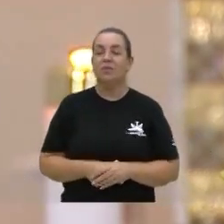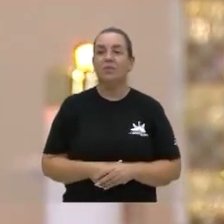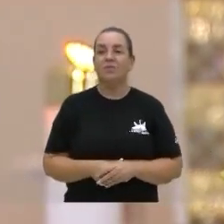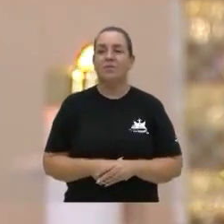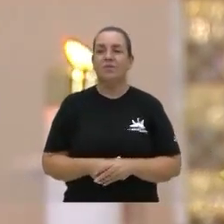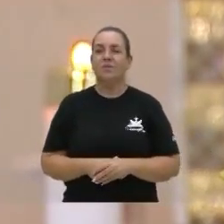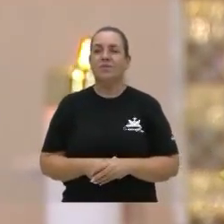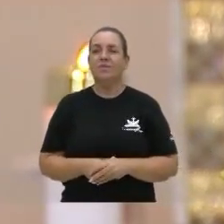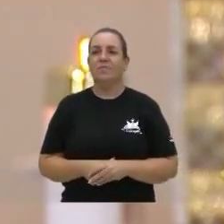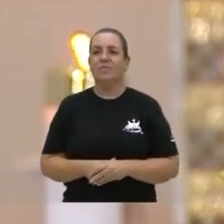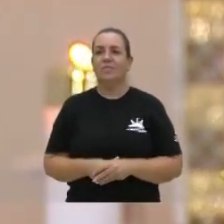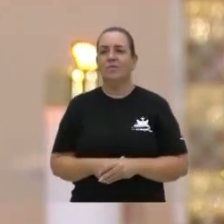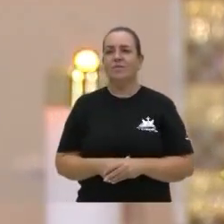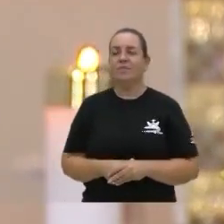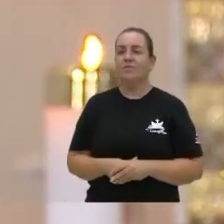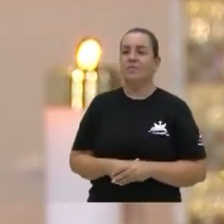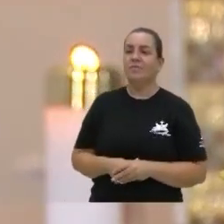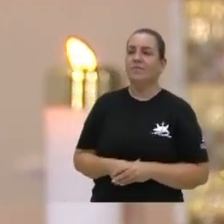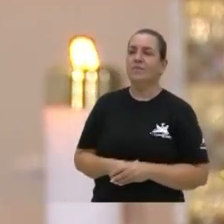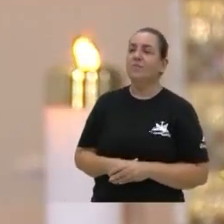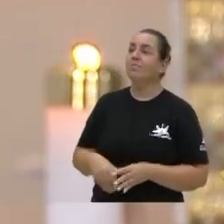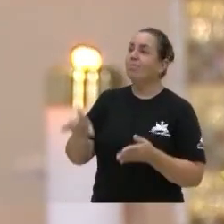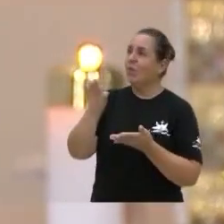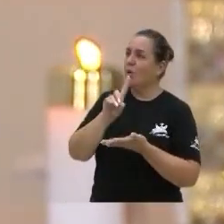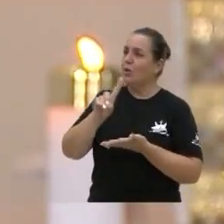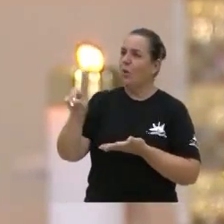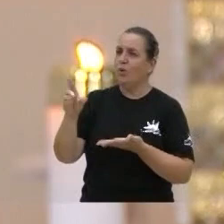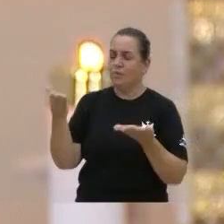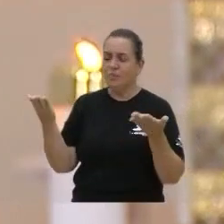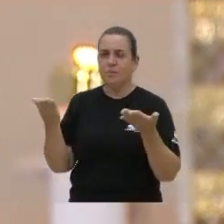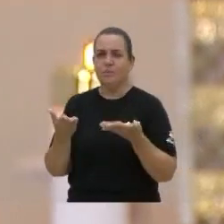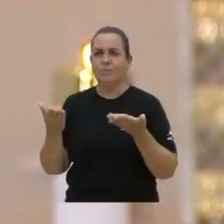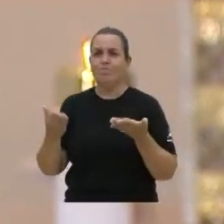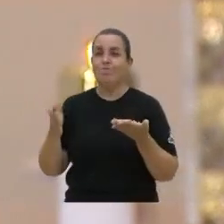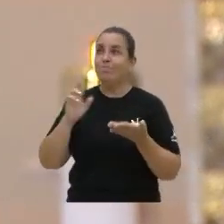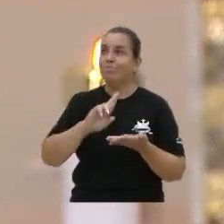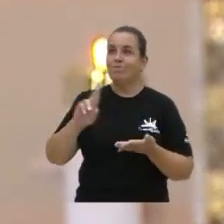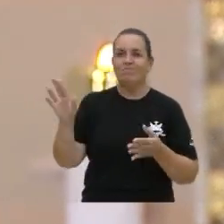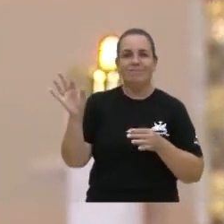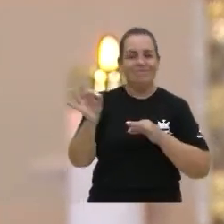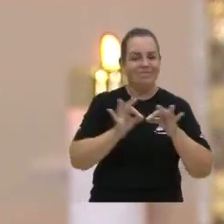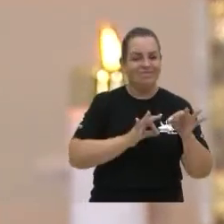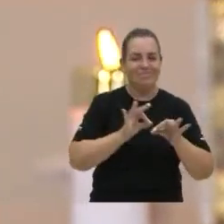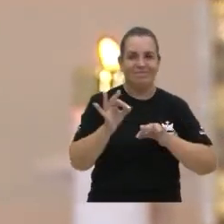Este é o dia que o Senhor fez para nós,